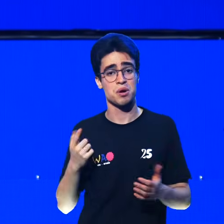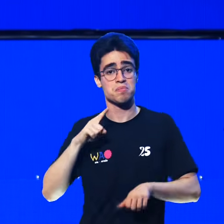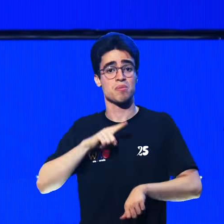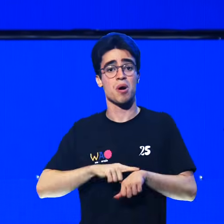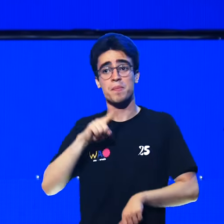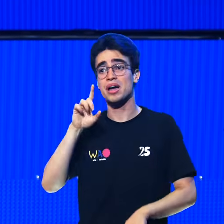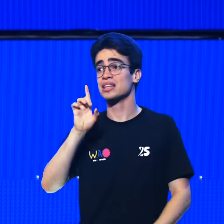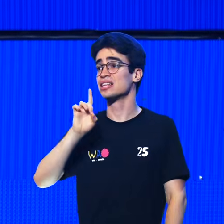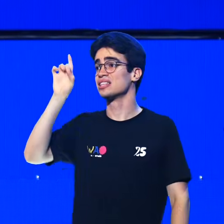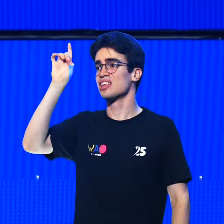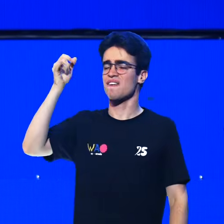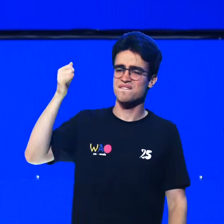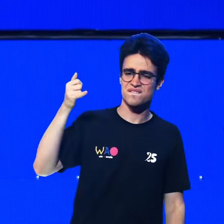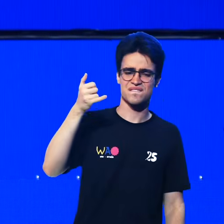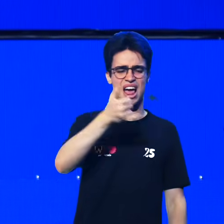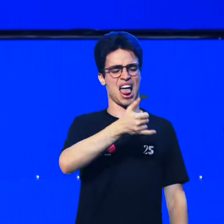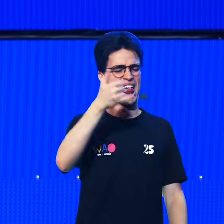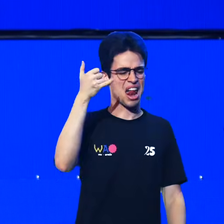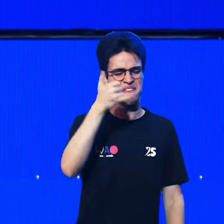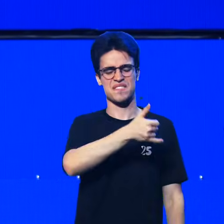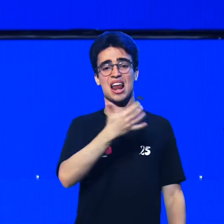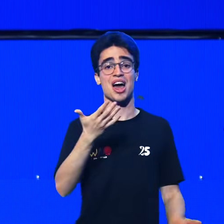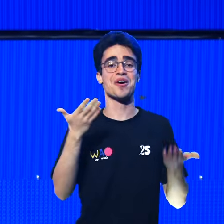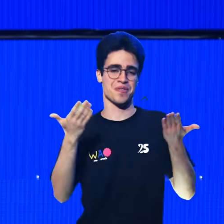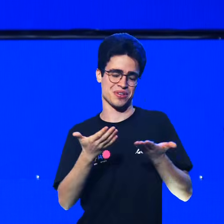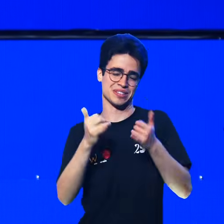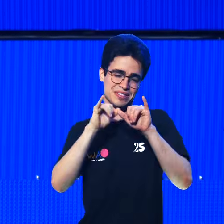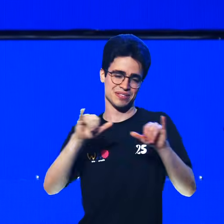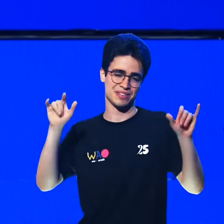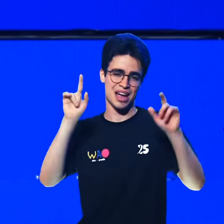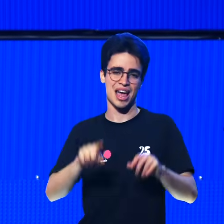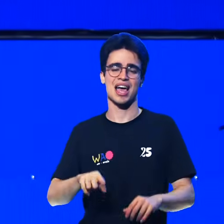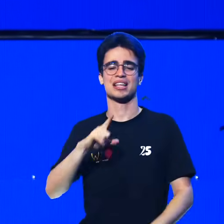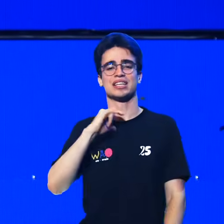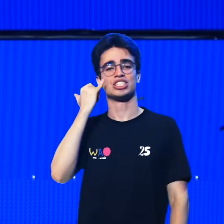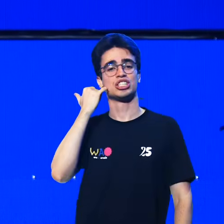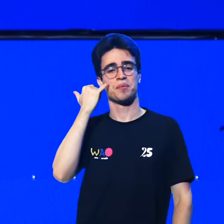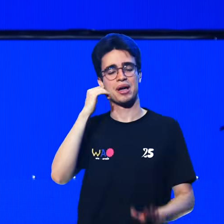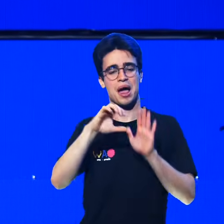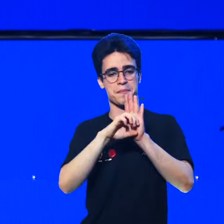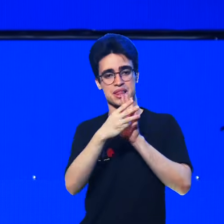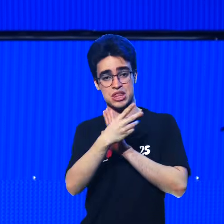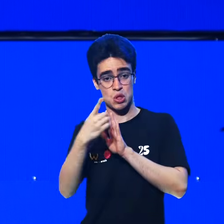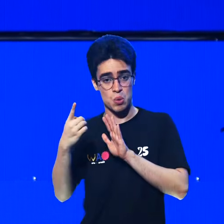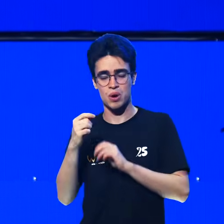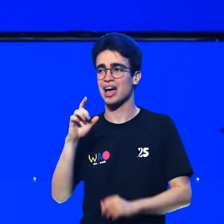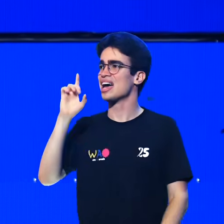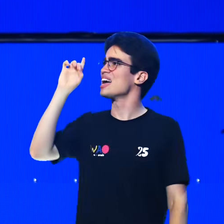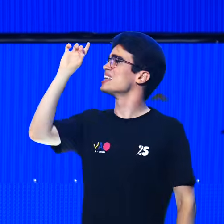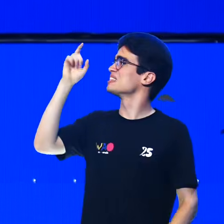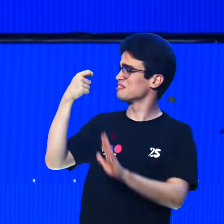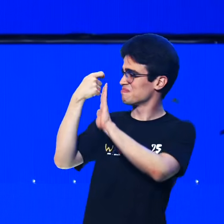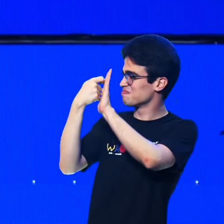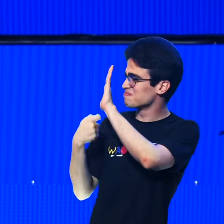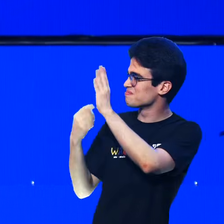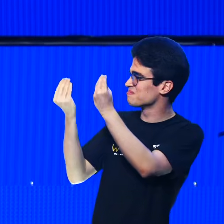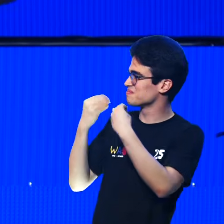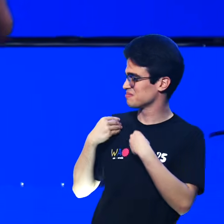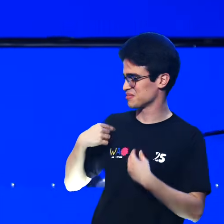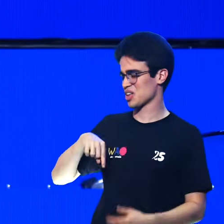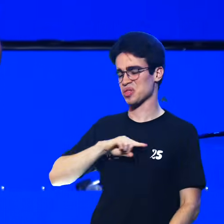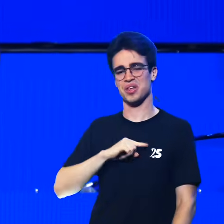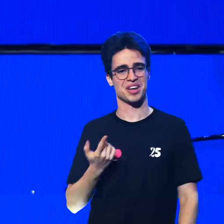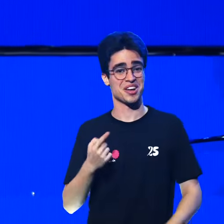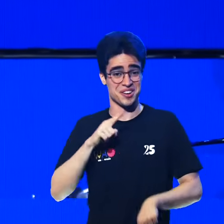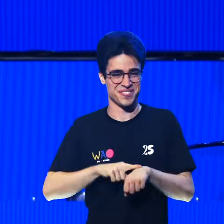a falar cada coisa naquele capítulo, hoje a gente diz Jeremias 31, Deus escreveu para nós. Quando Jeremias estava